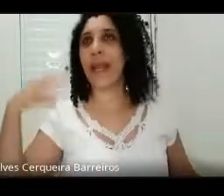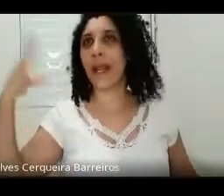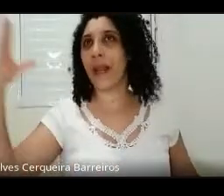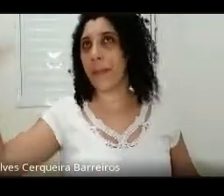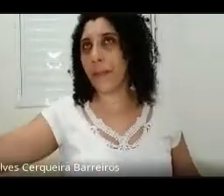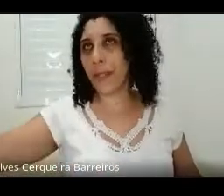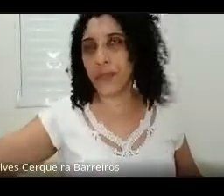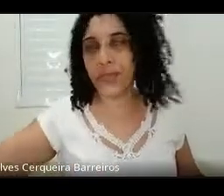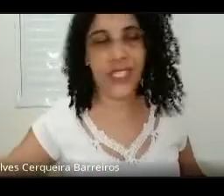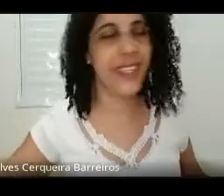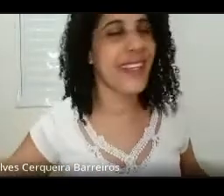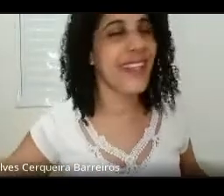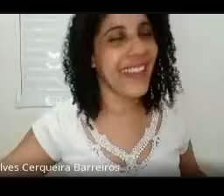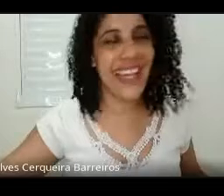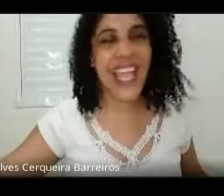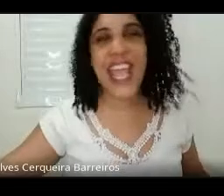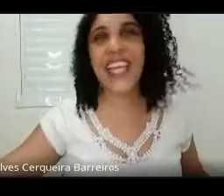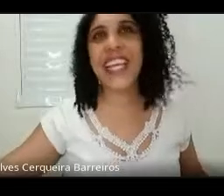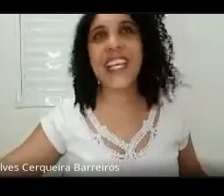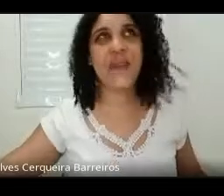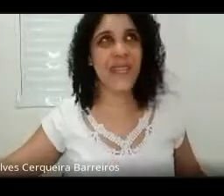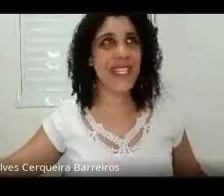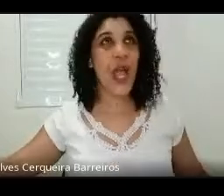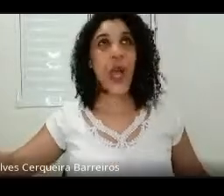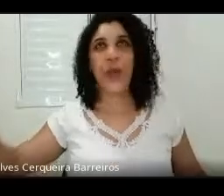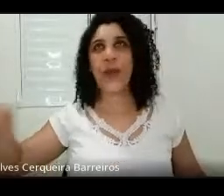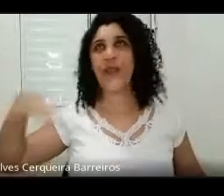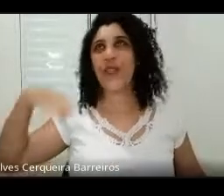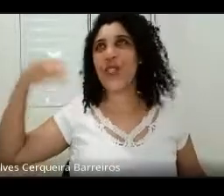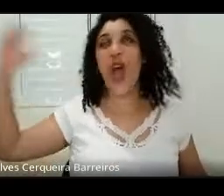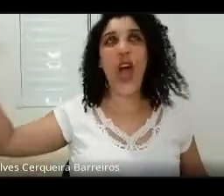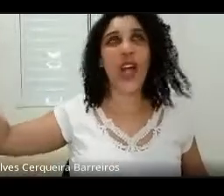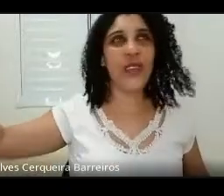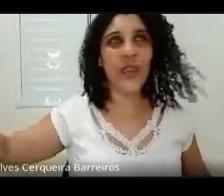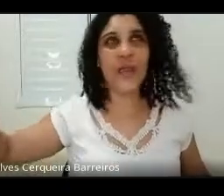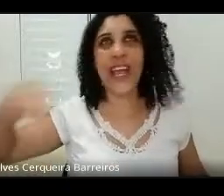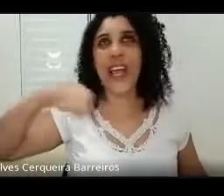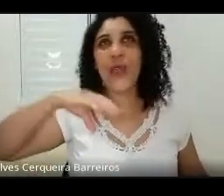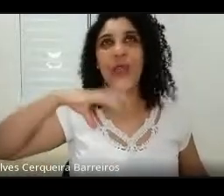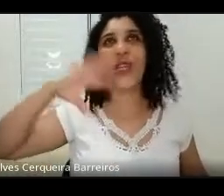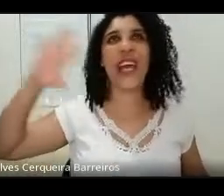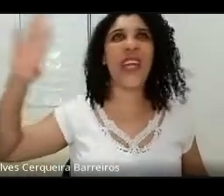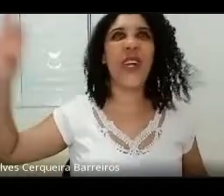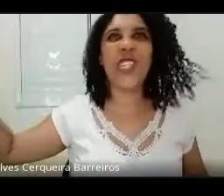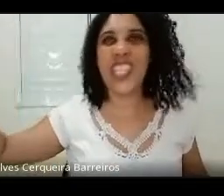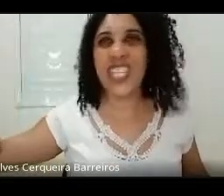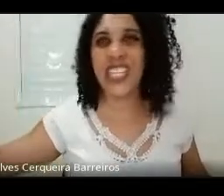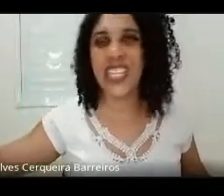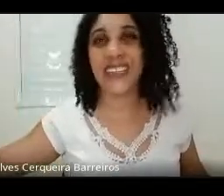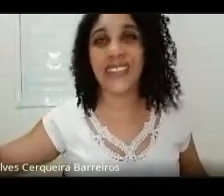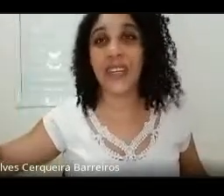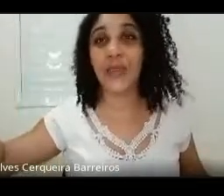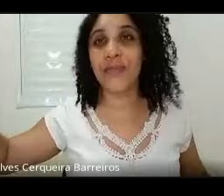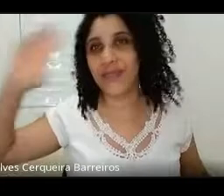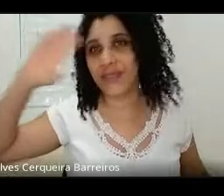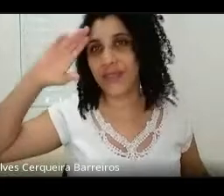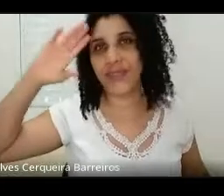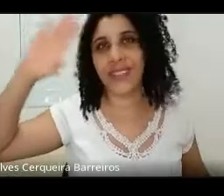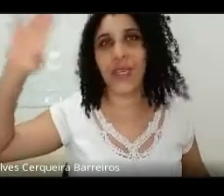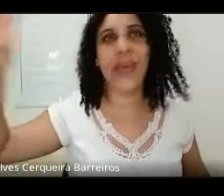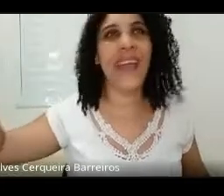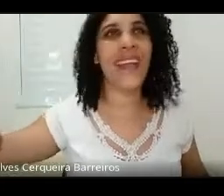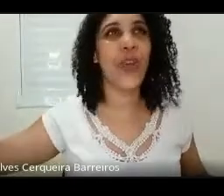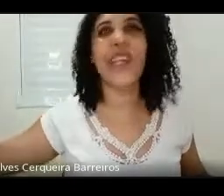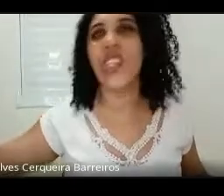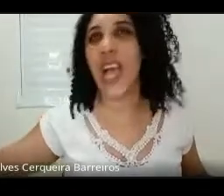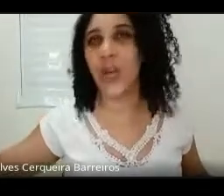é paralelepípedo em libras? Como é fonoaudiólogo? Como é otorrinolaringologista? Então,